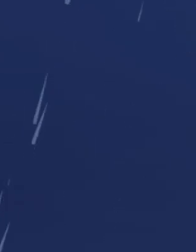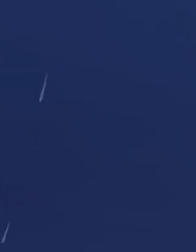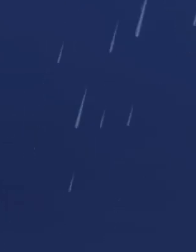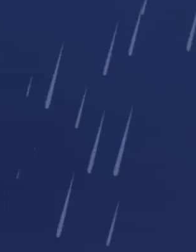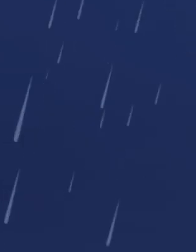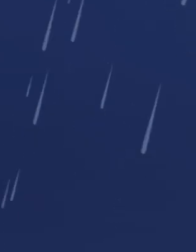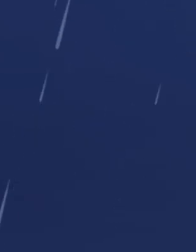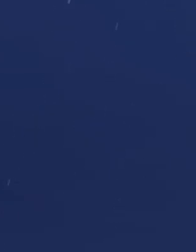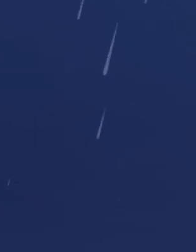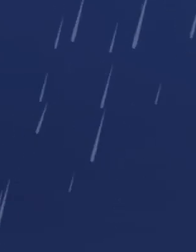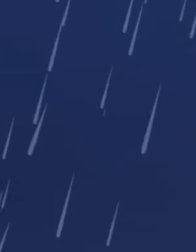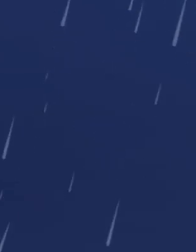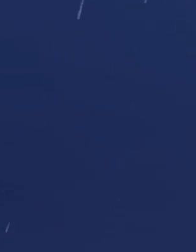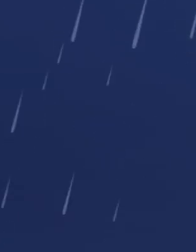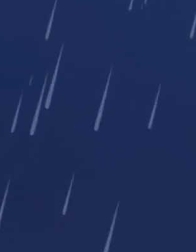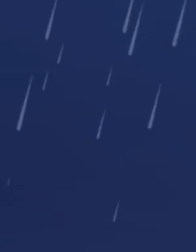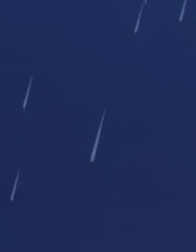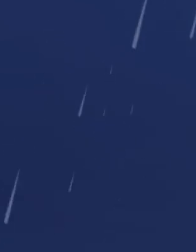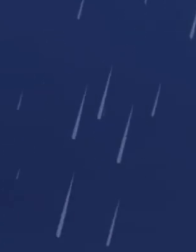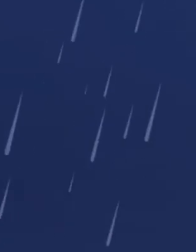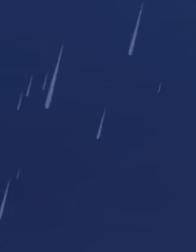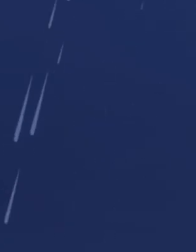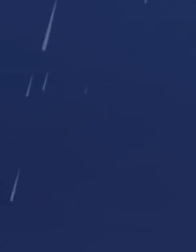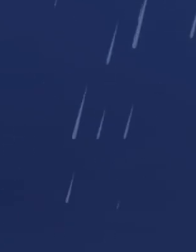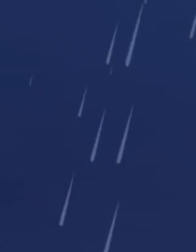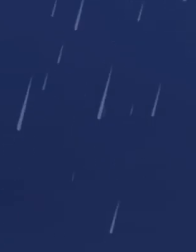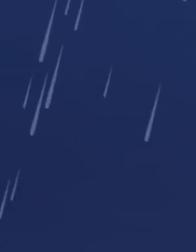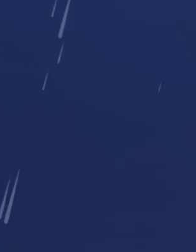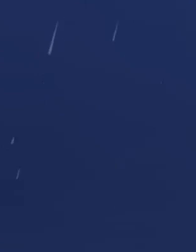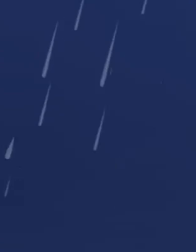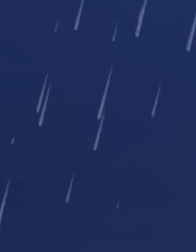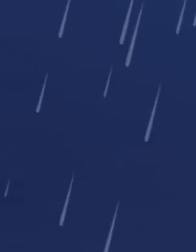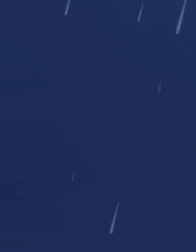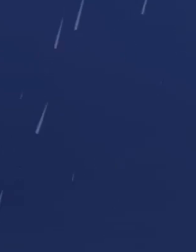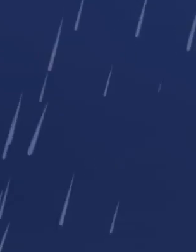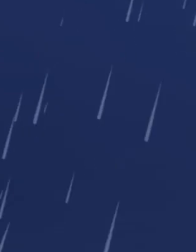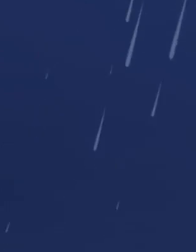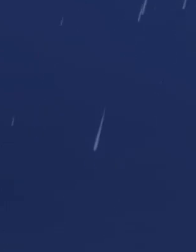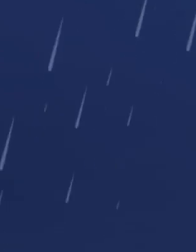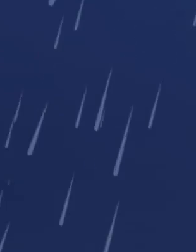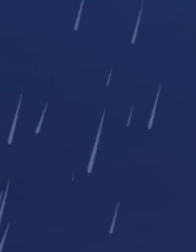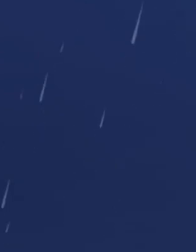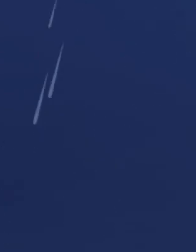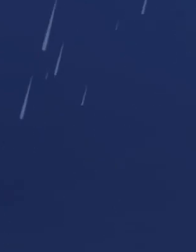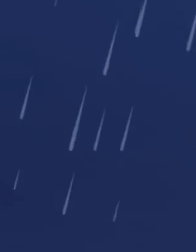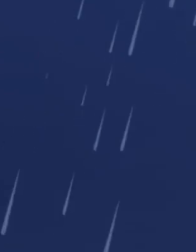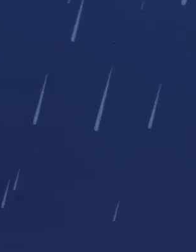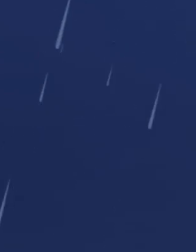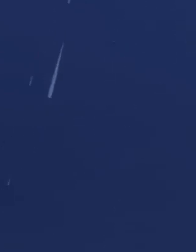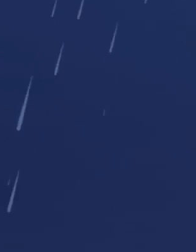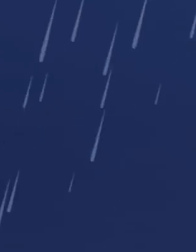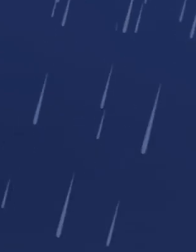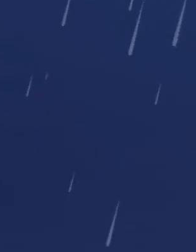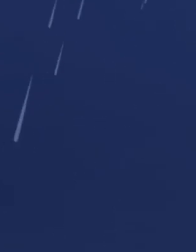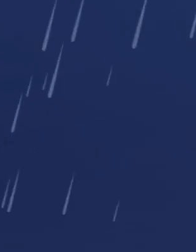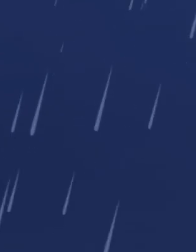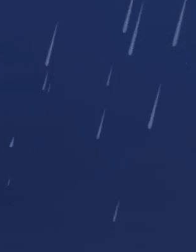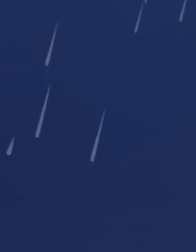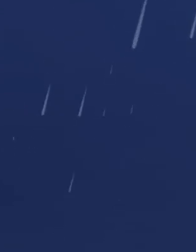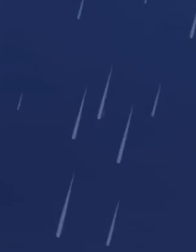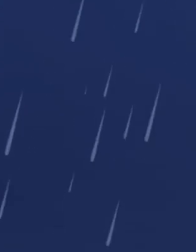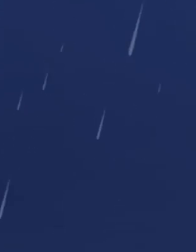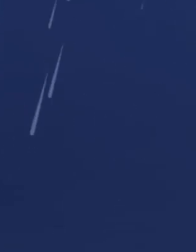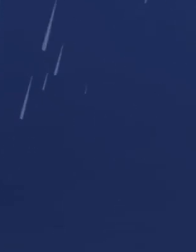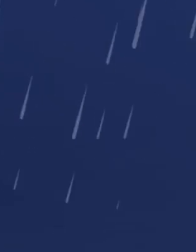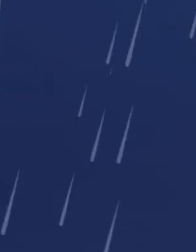ea máxima dos 30 em patos de minas também há previsão de chuva estão muitos marcam entre 20 e 27 graus em